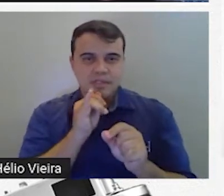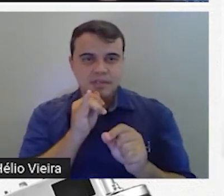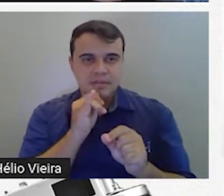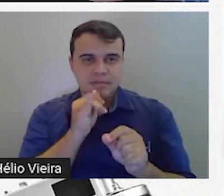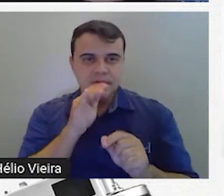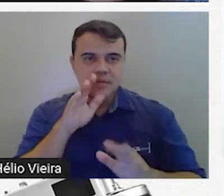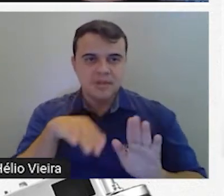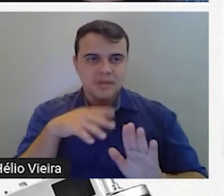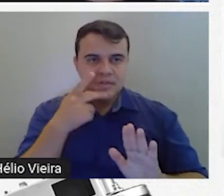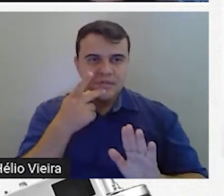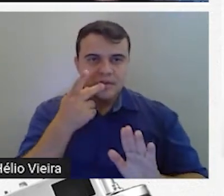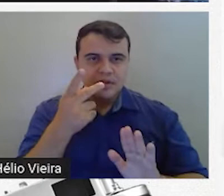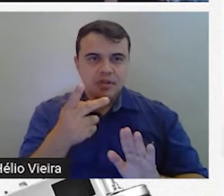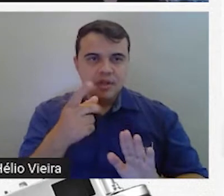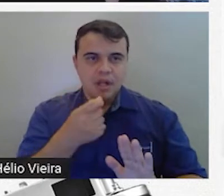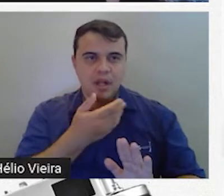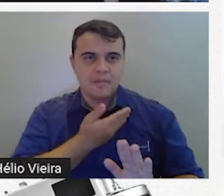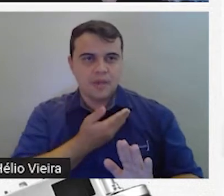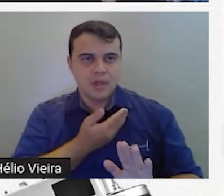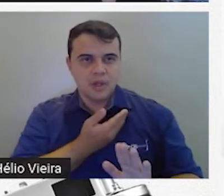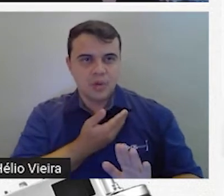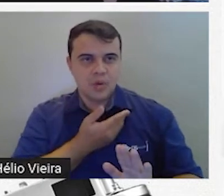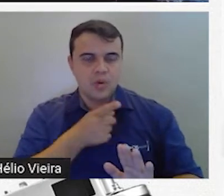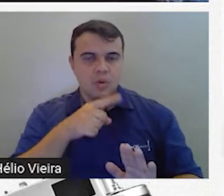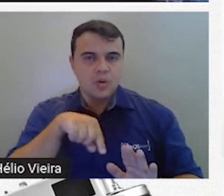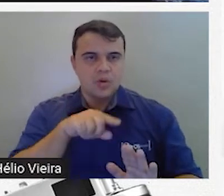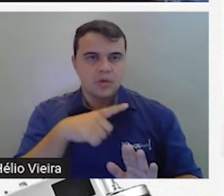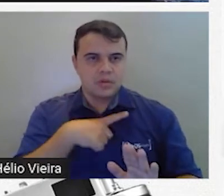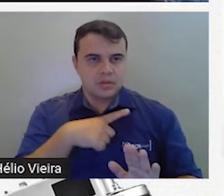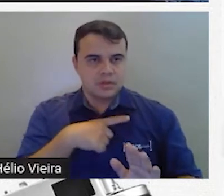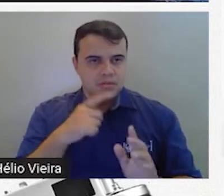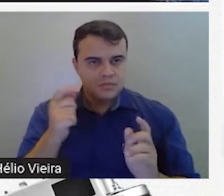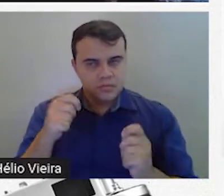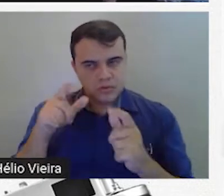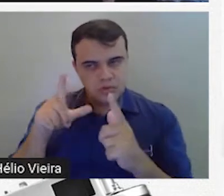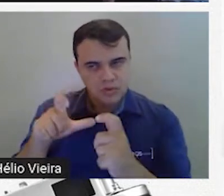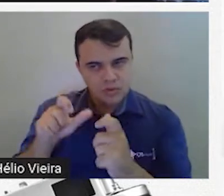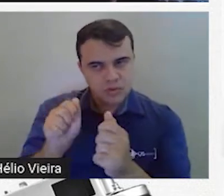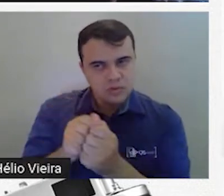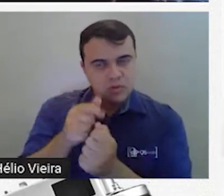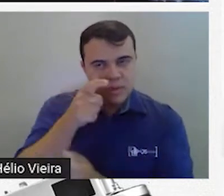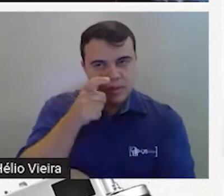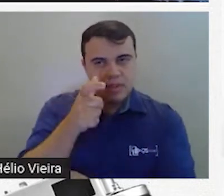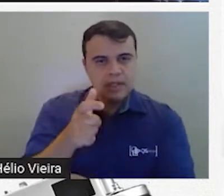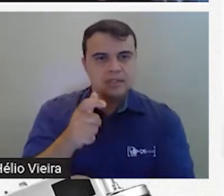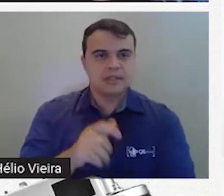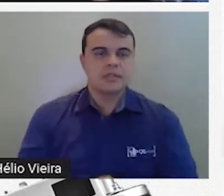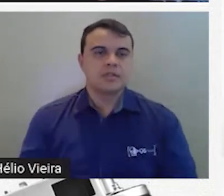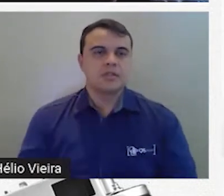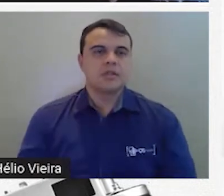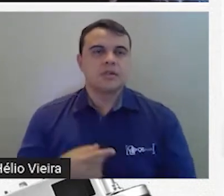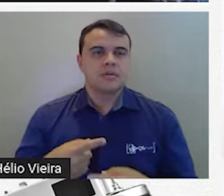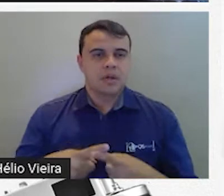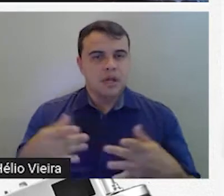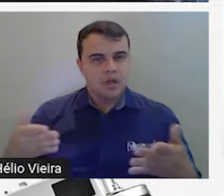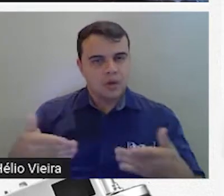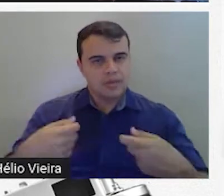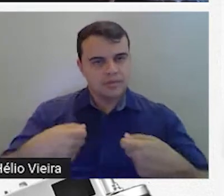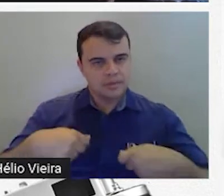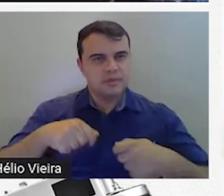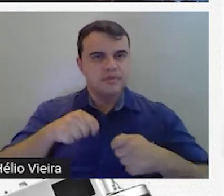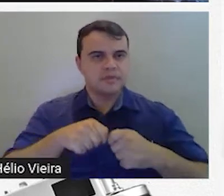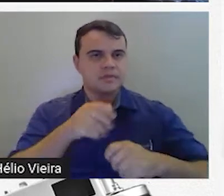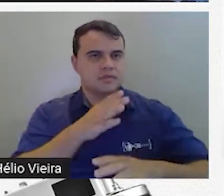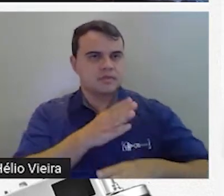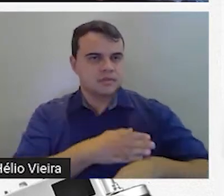um pulo de um amigo que você pode tirar uma fotografia interessante, e para isso é necessário